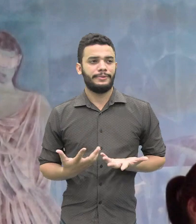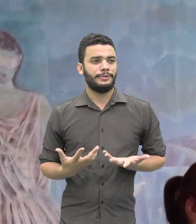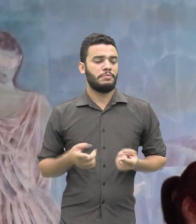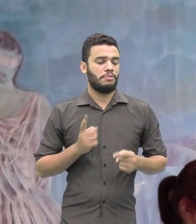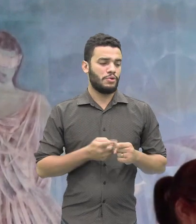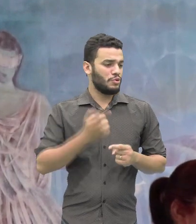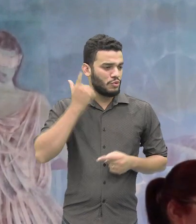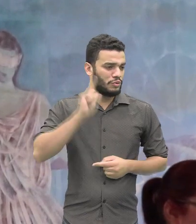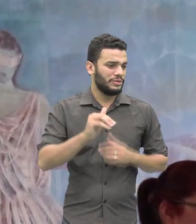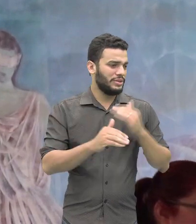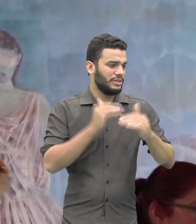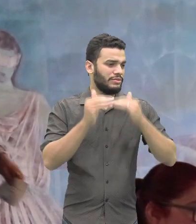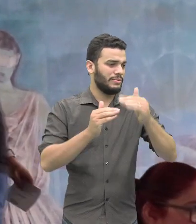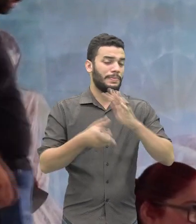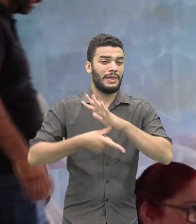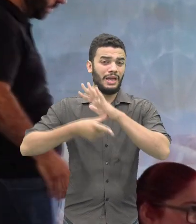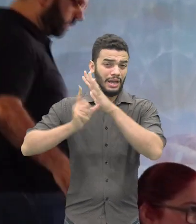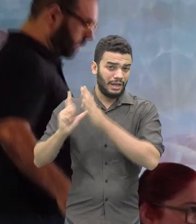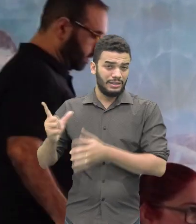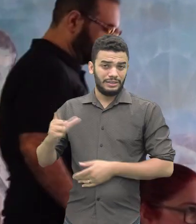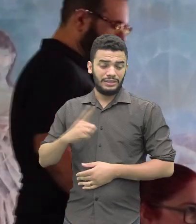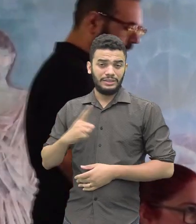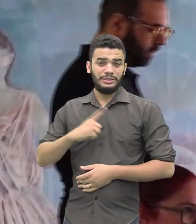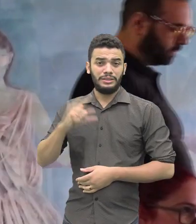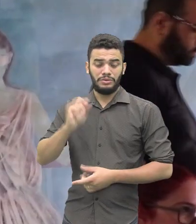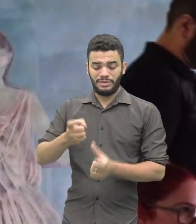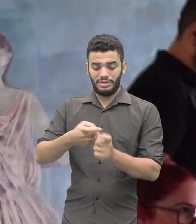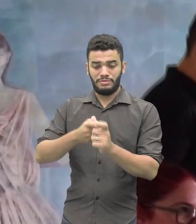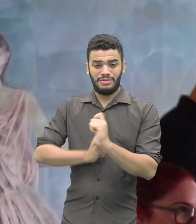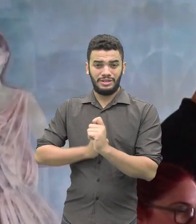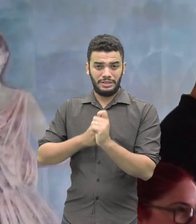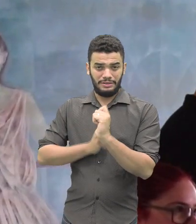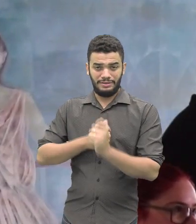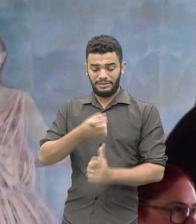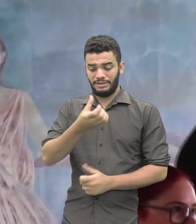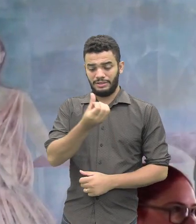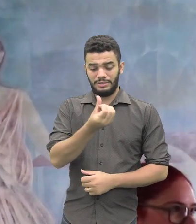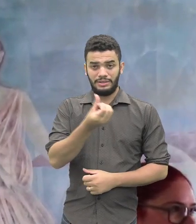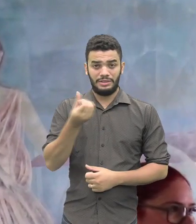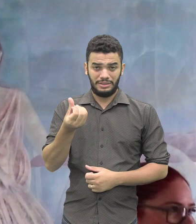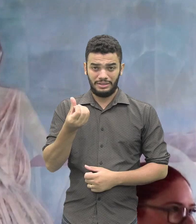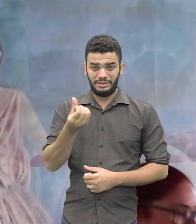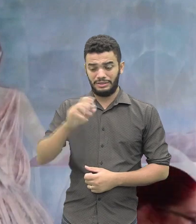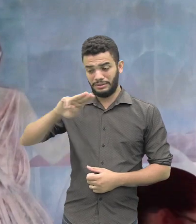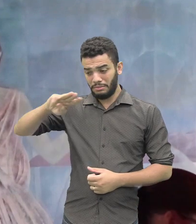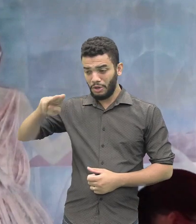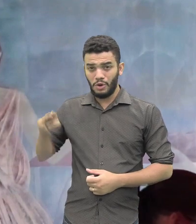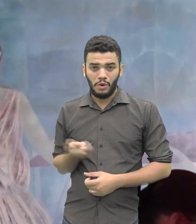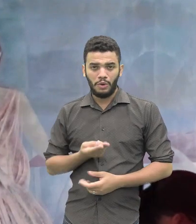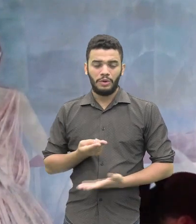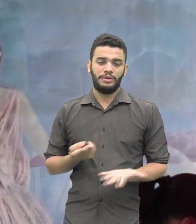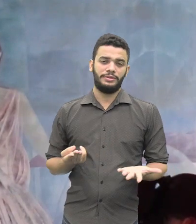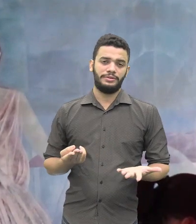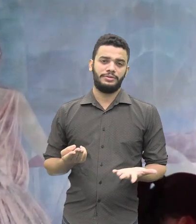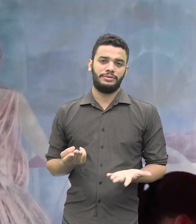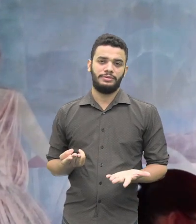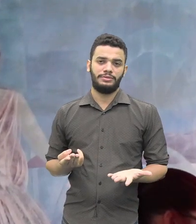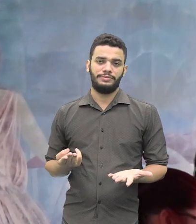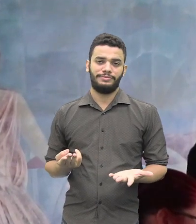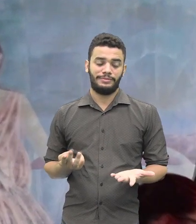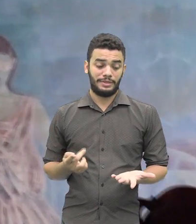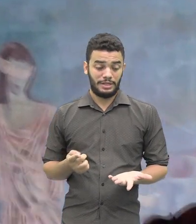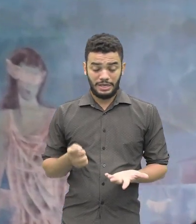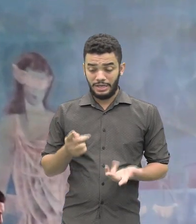contas quando a gente ligava para Brasília falava que era de Valadares o telefone era desligado professores desmotivados